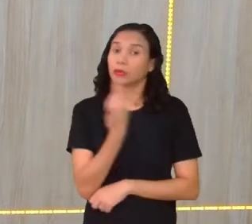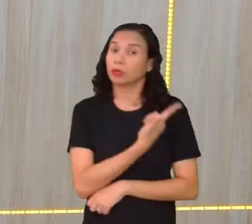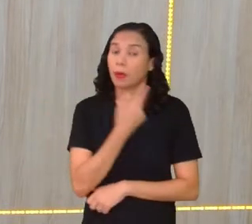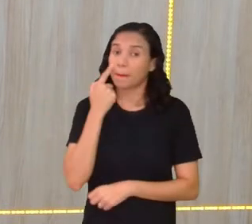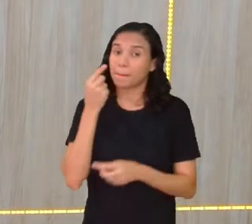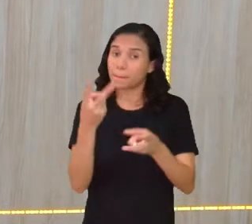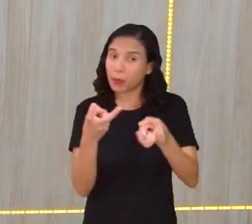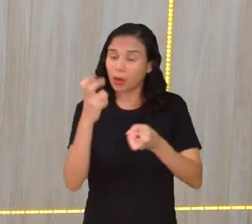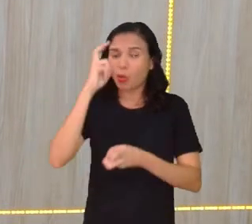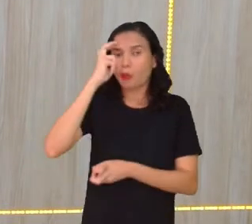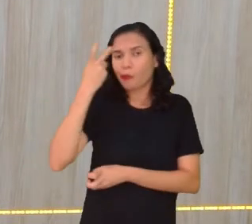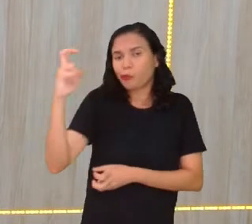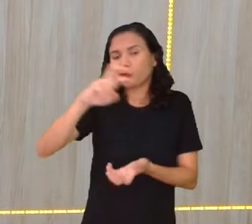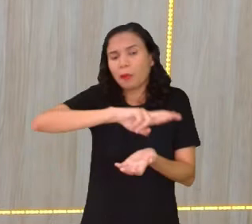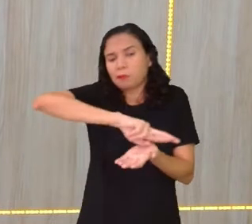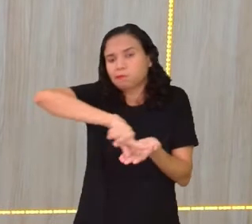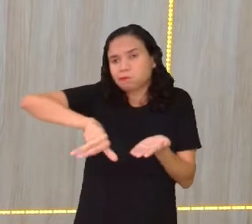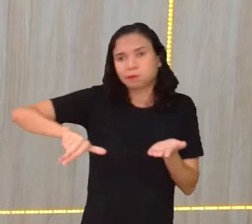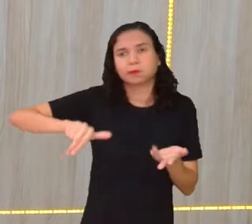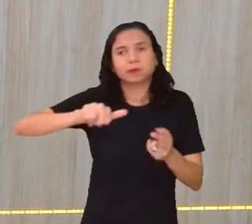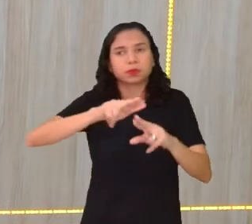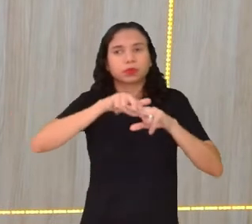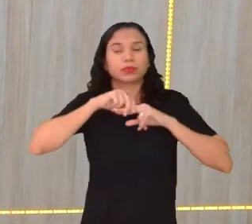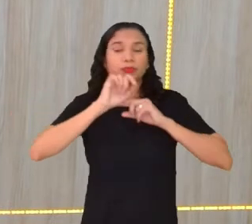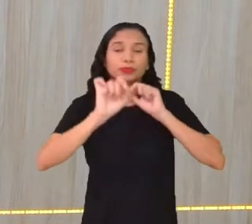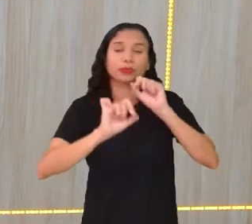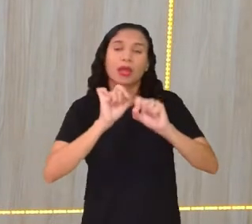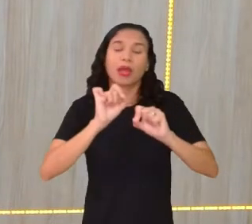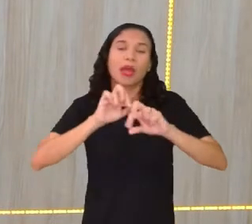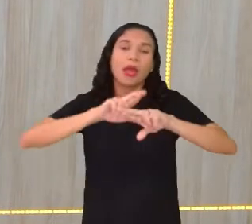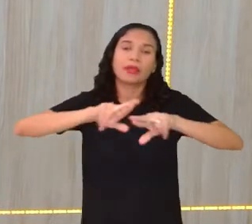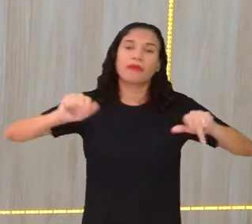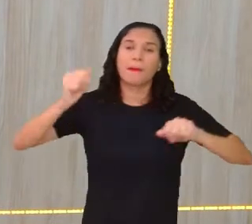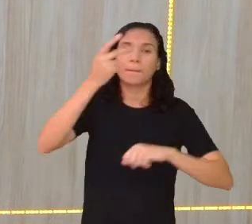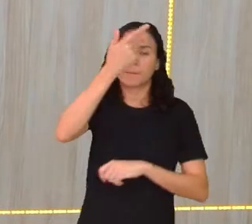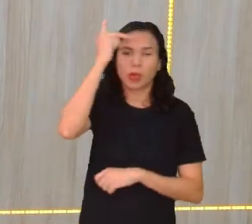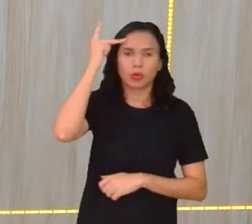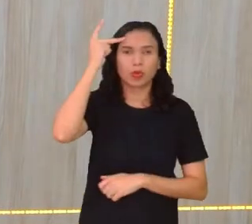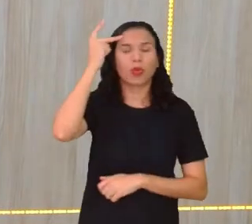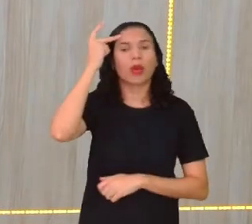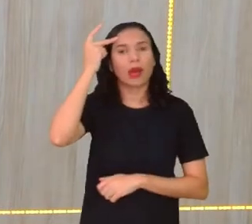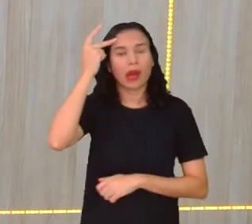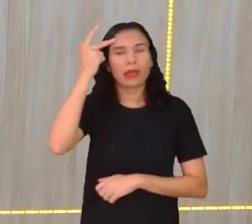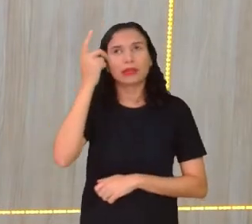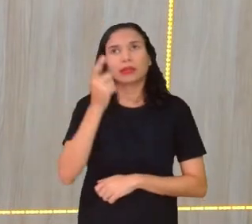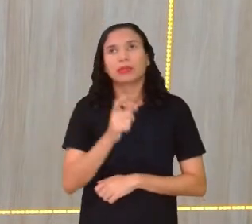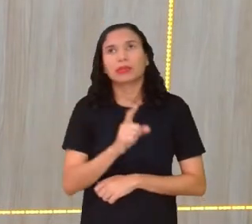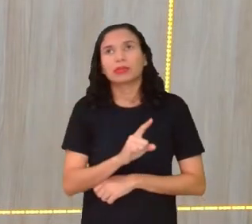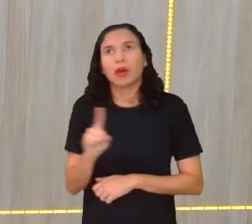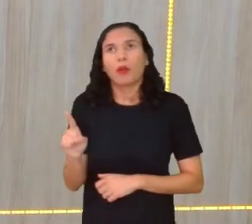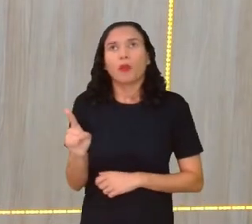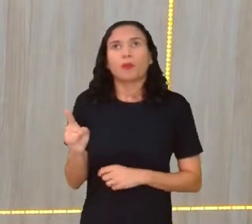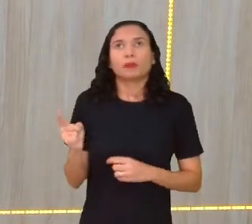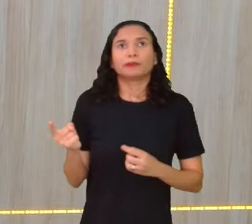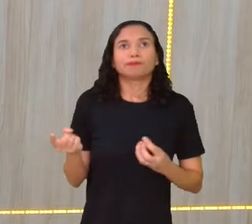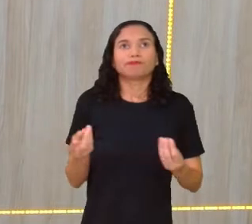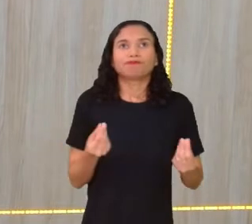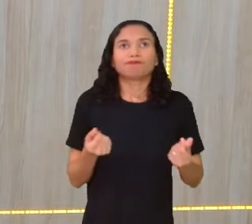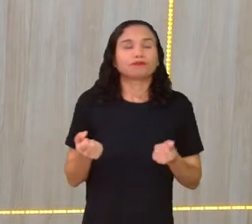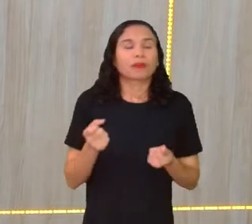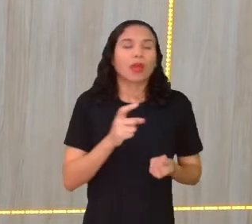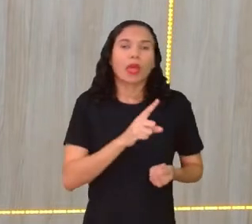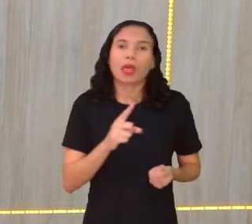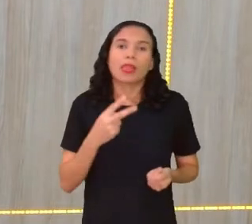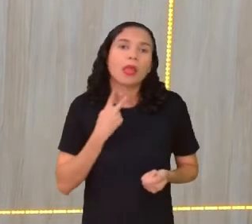culturas diferentes, né? E que as outras pessoas, elas não podem